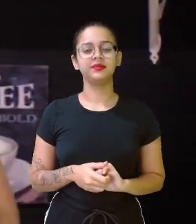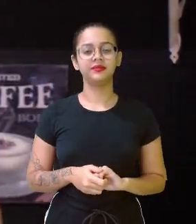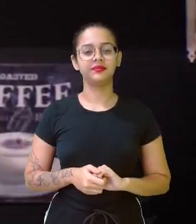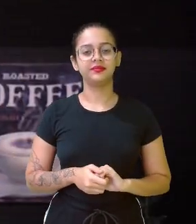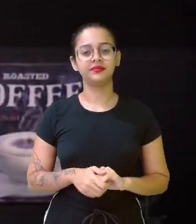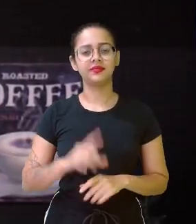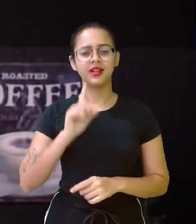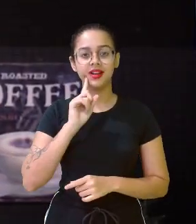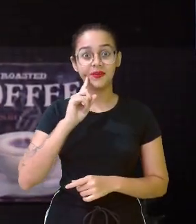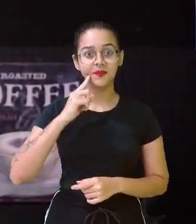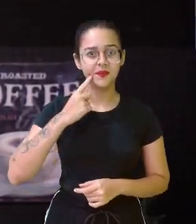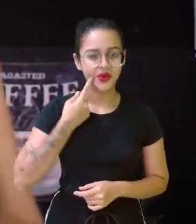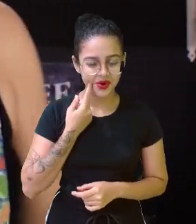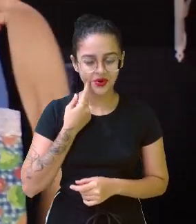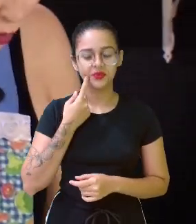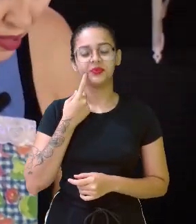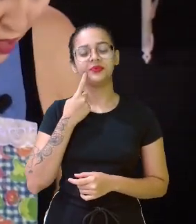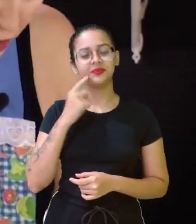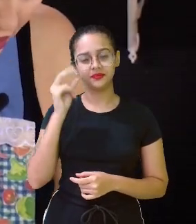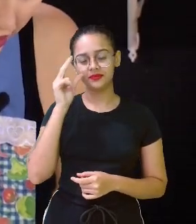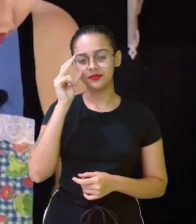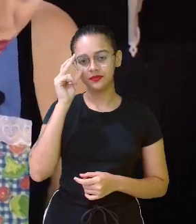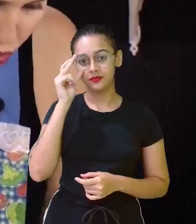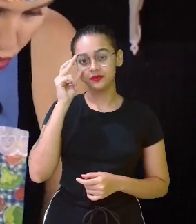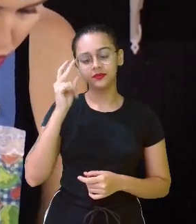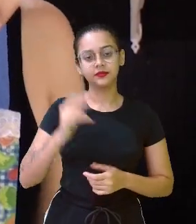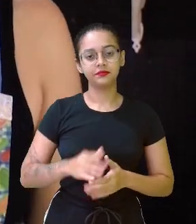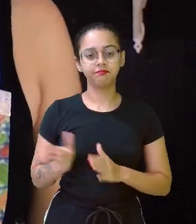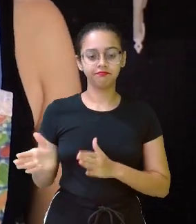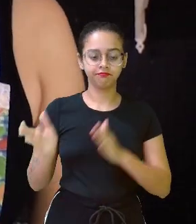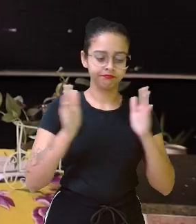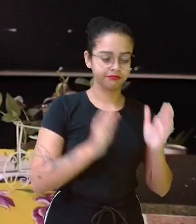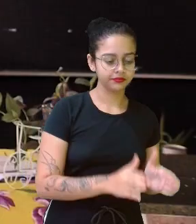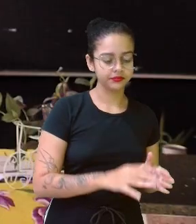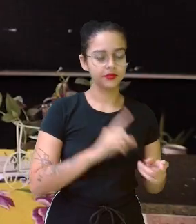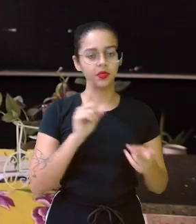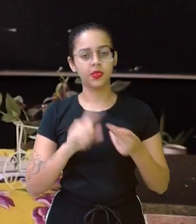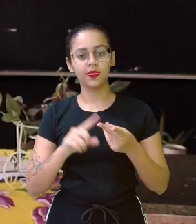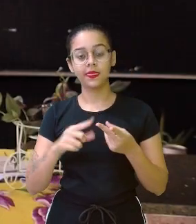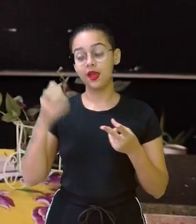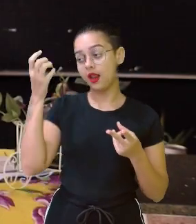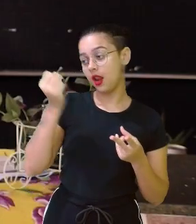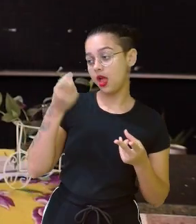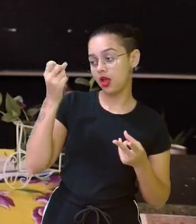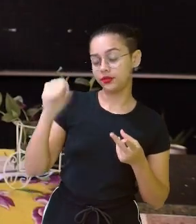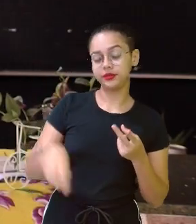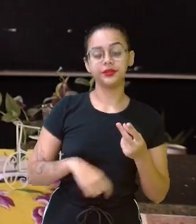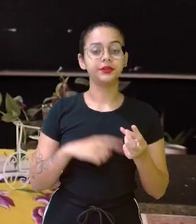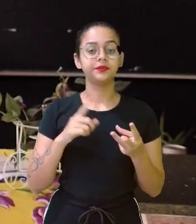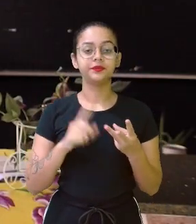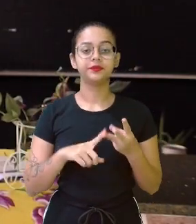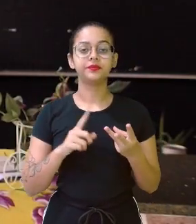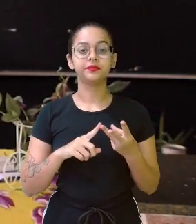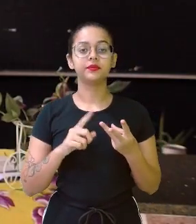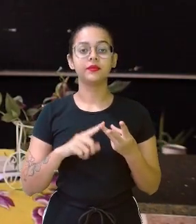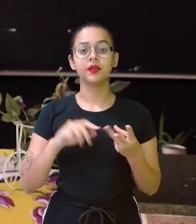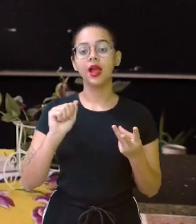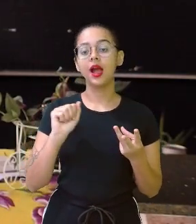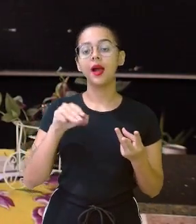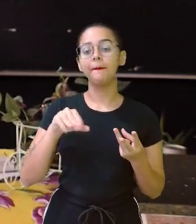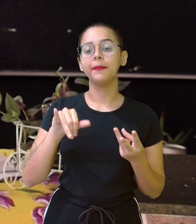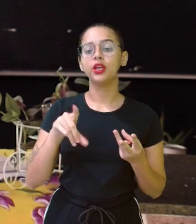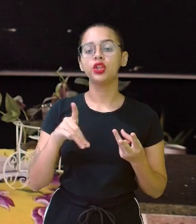O limão. Deixa eu botando aqui logo pra ir separando. Ah, o leite. Aqui o amido